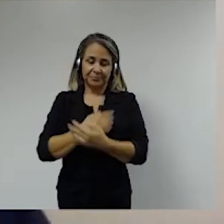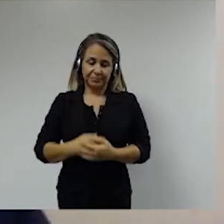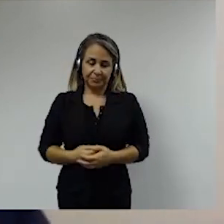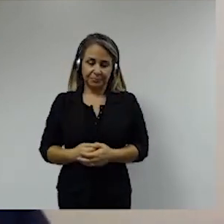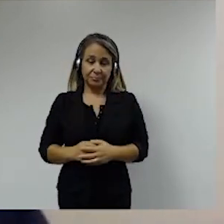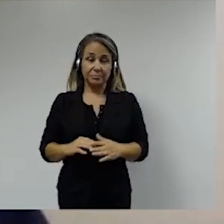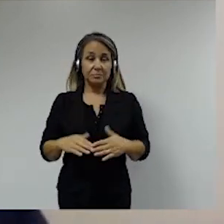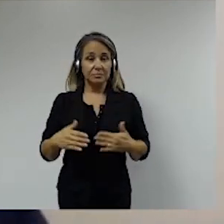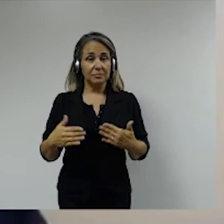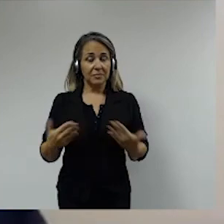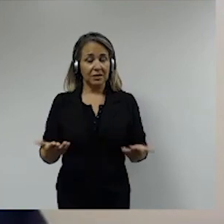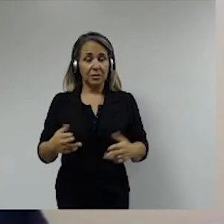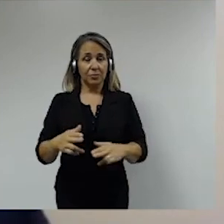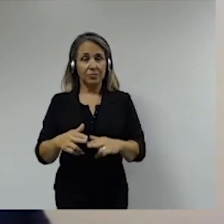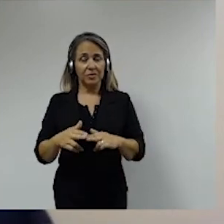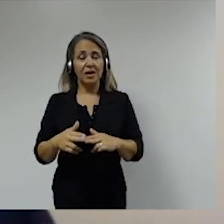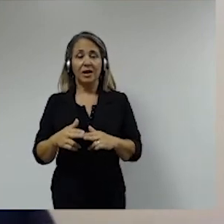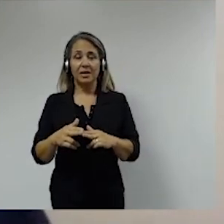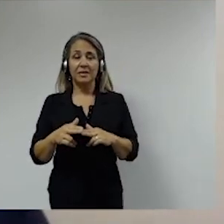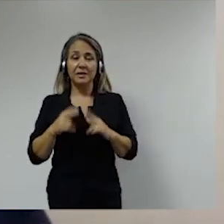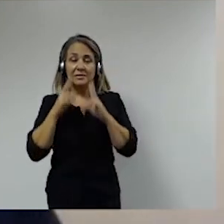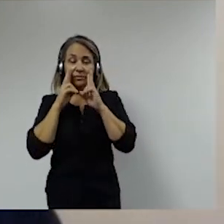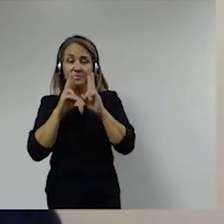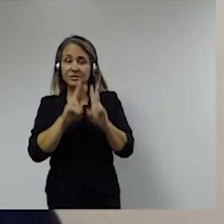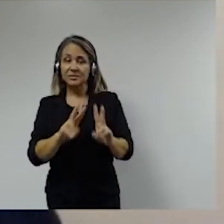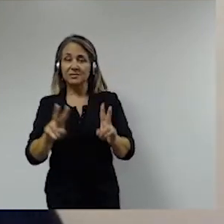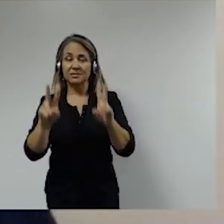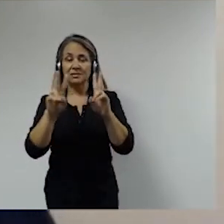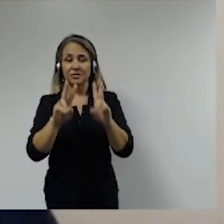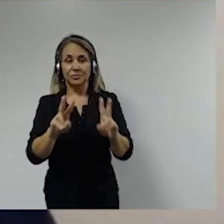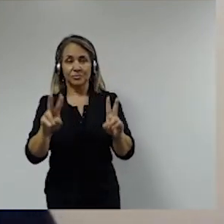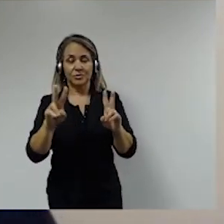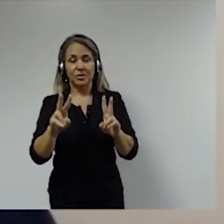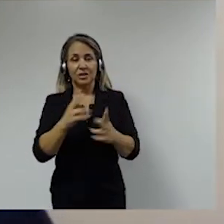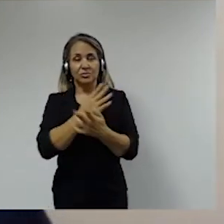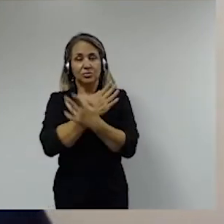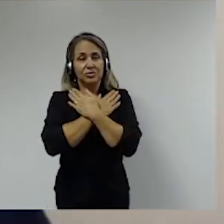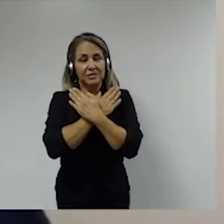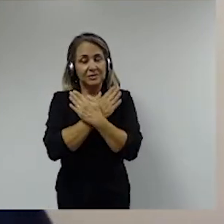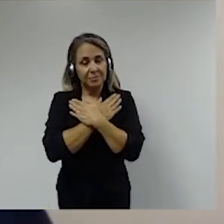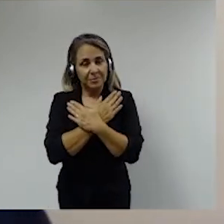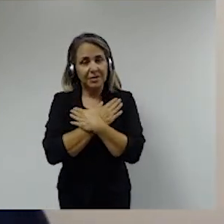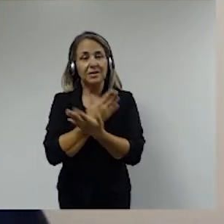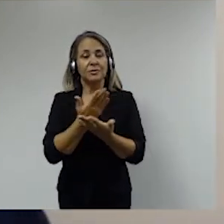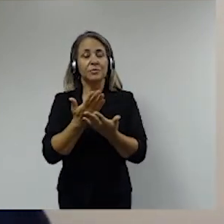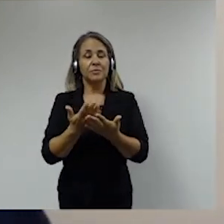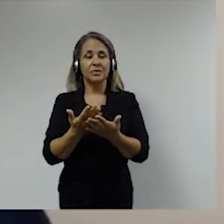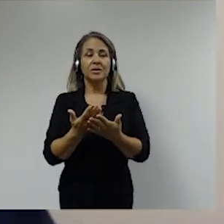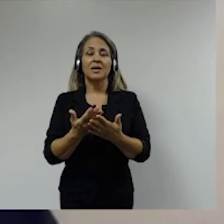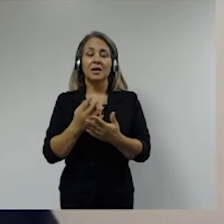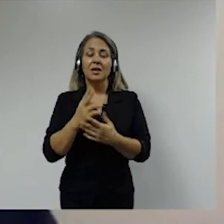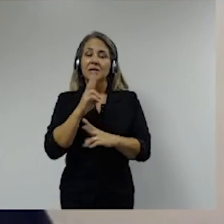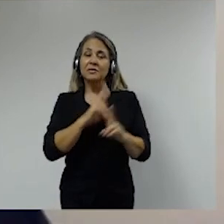Então, é nesse cenário de desemprego, é nesse cenário de fechamento